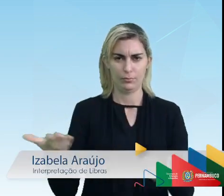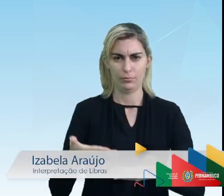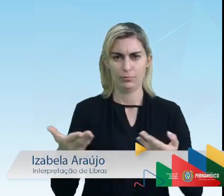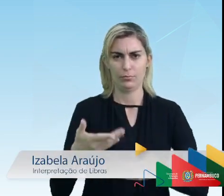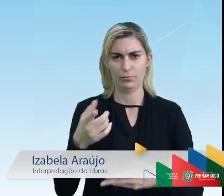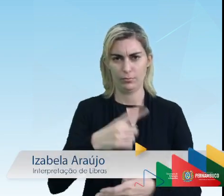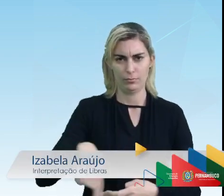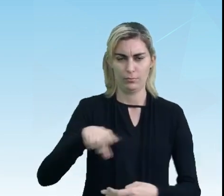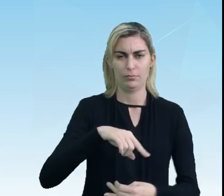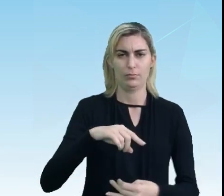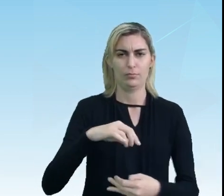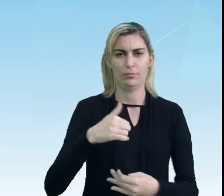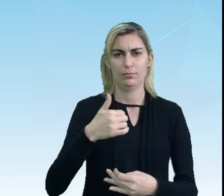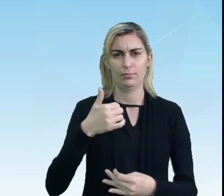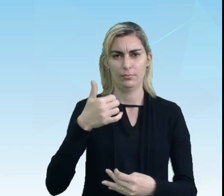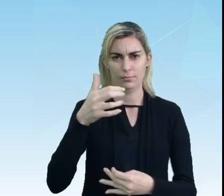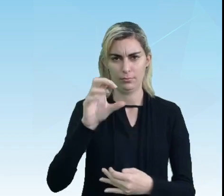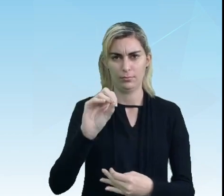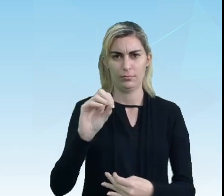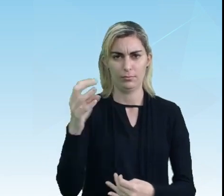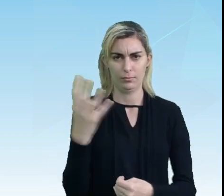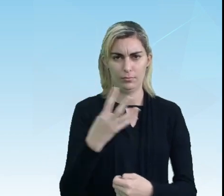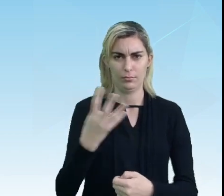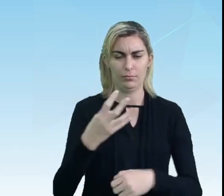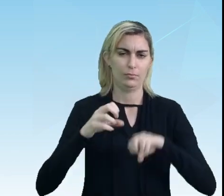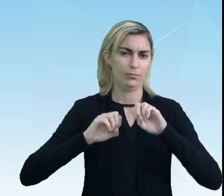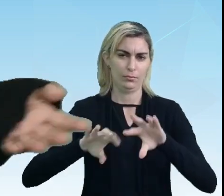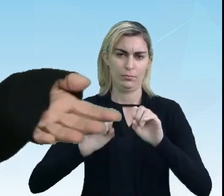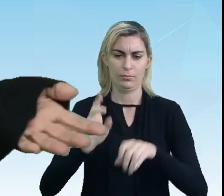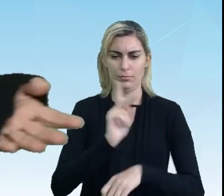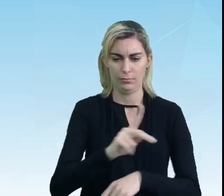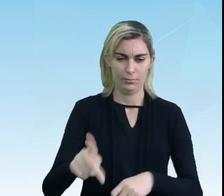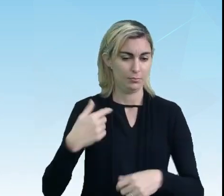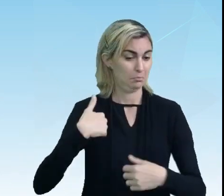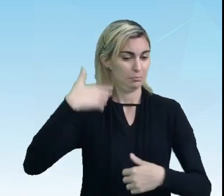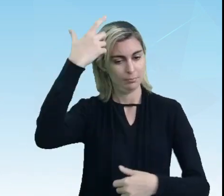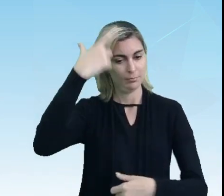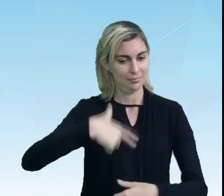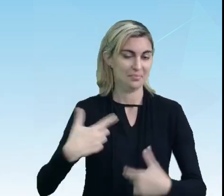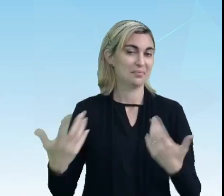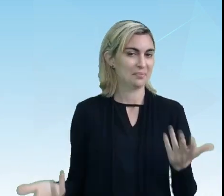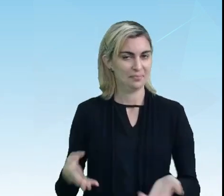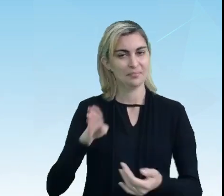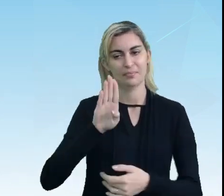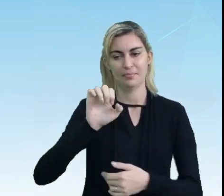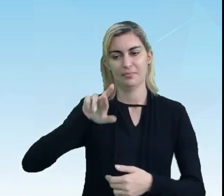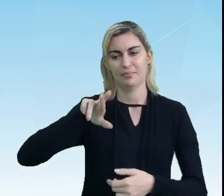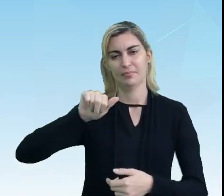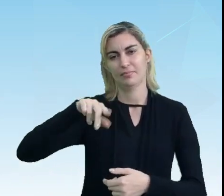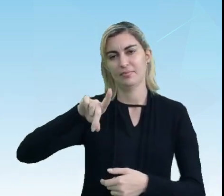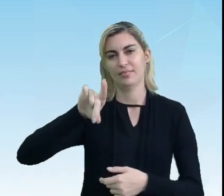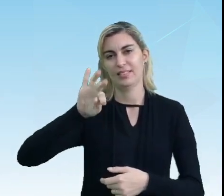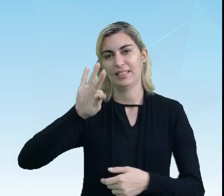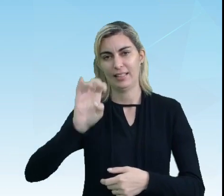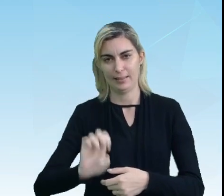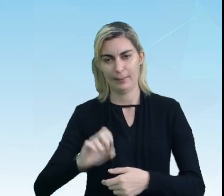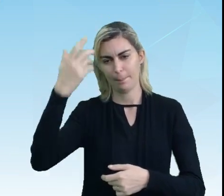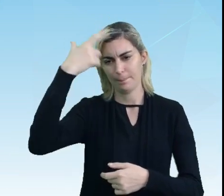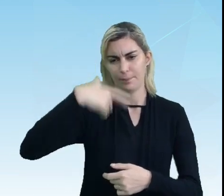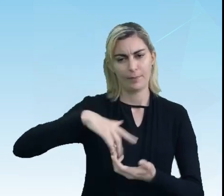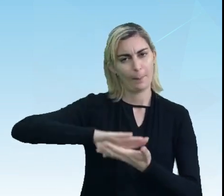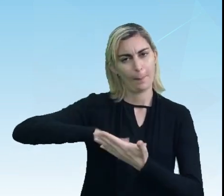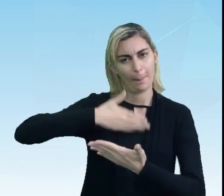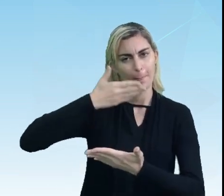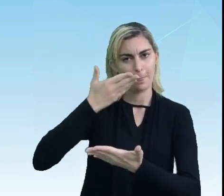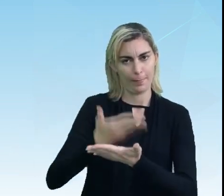nossa 14ª aula, com a professora linda, maravilhosa, professora Berrete Souza, metida, e a nossa